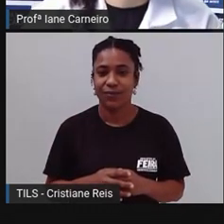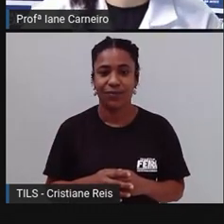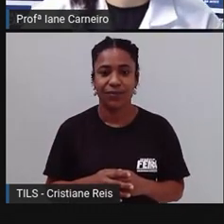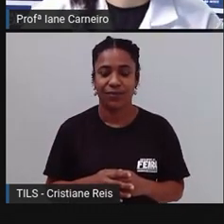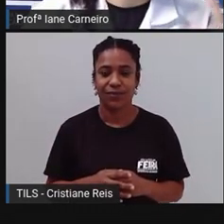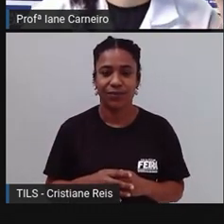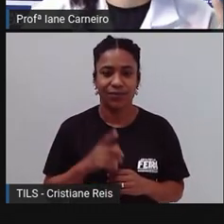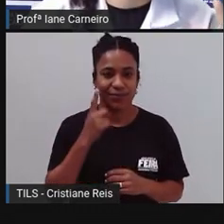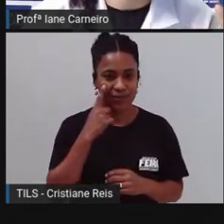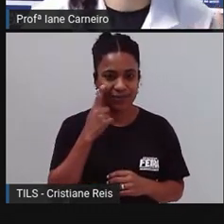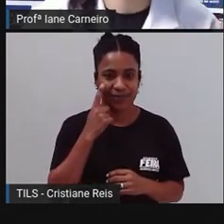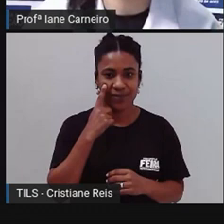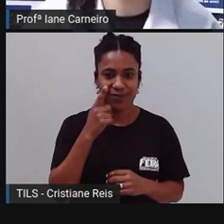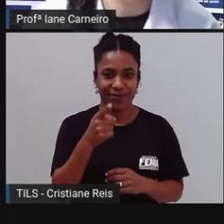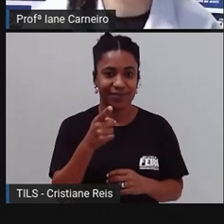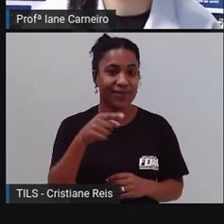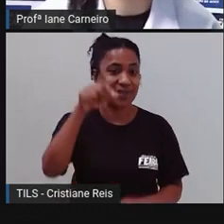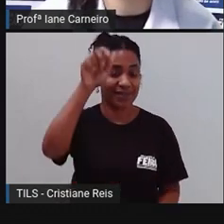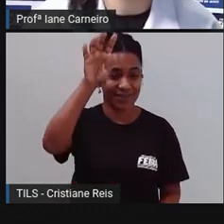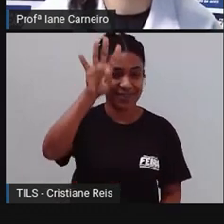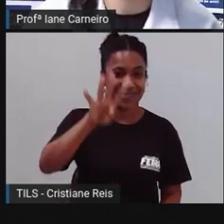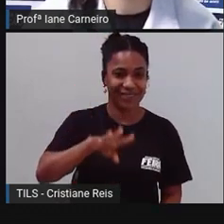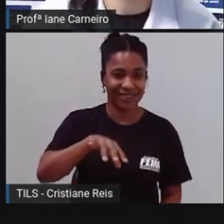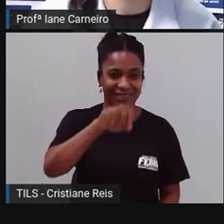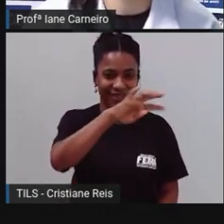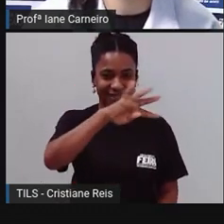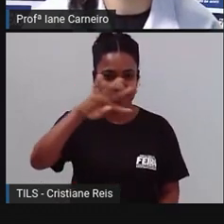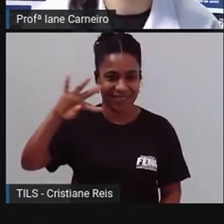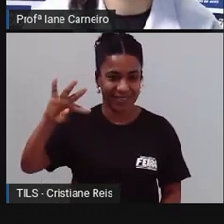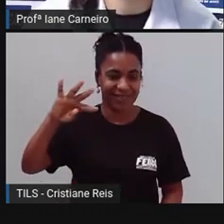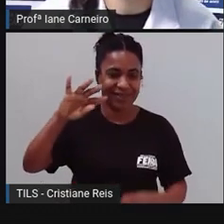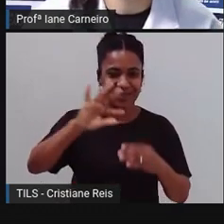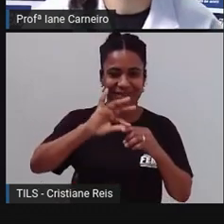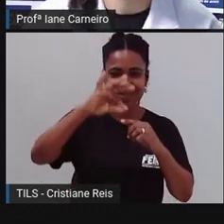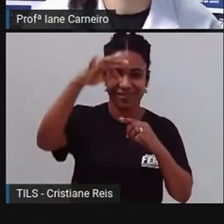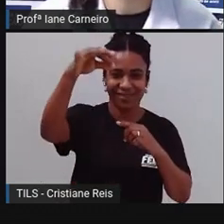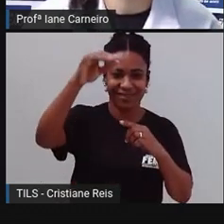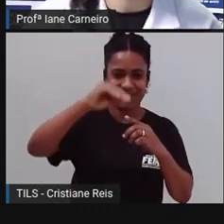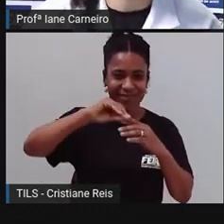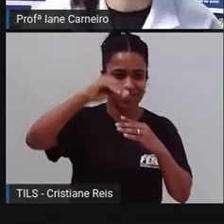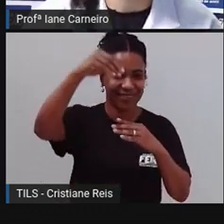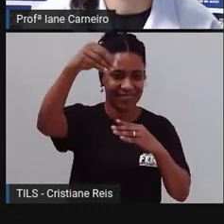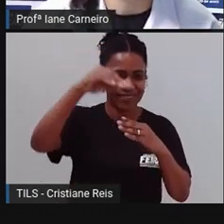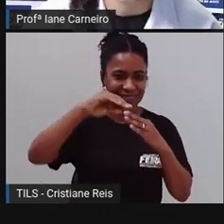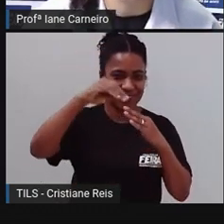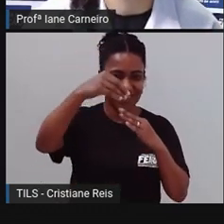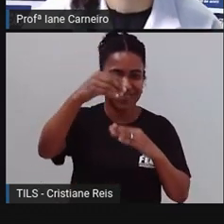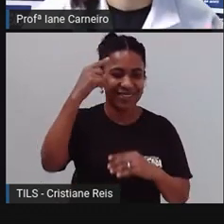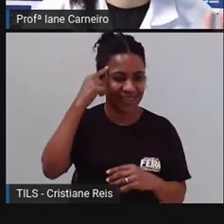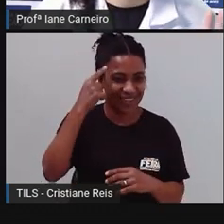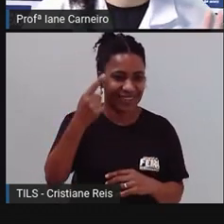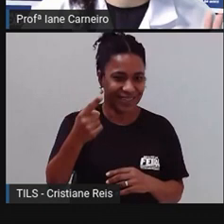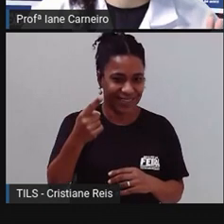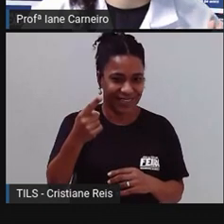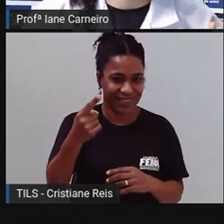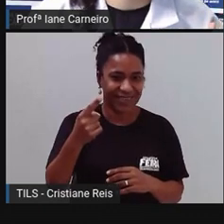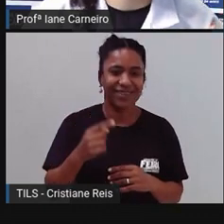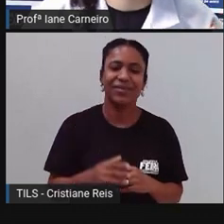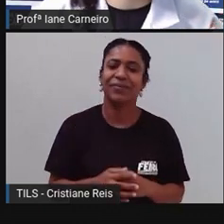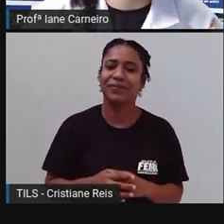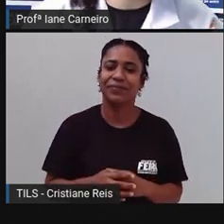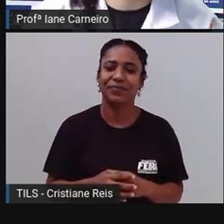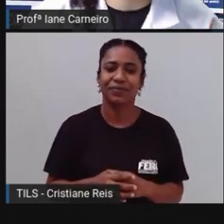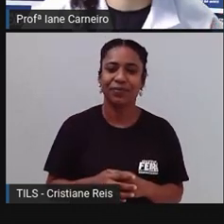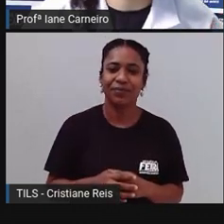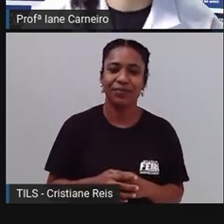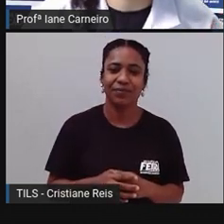no nosso calendário. Olha o calendário aqui. Quem lembra que a gente já discutiu o calendário? Então, aqui a Pró colocou